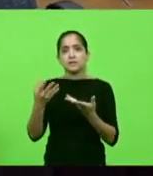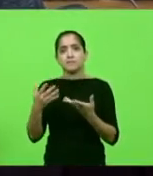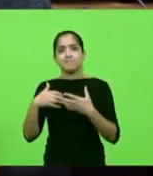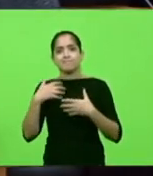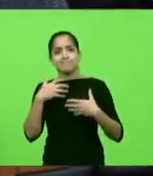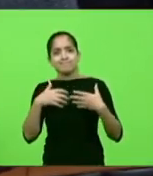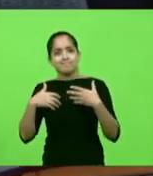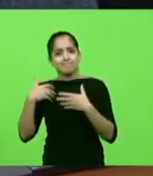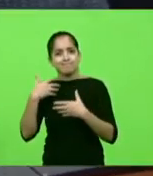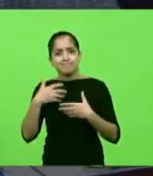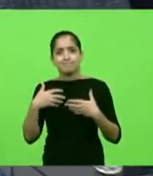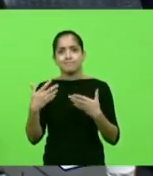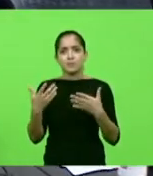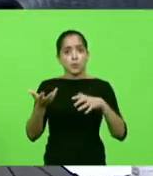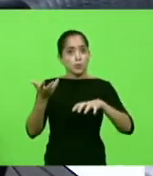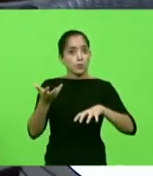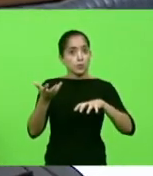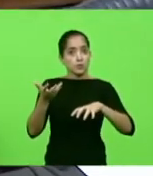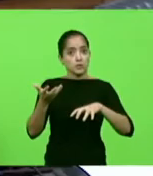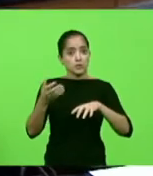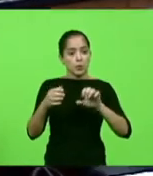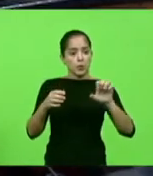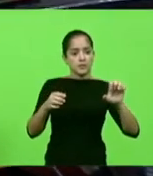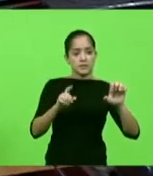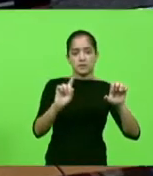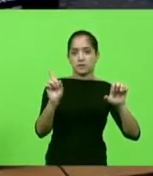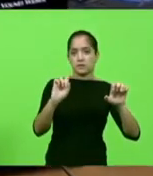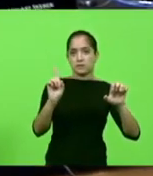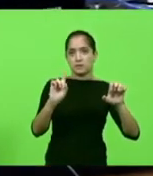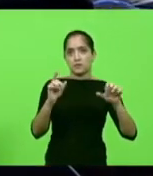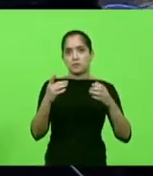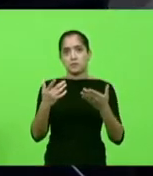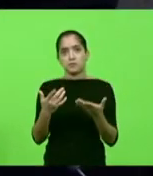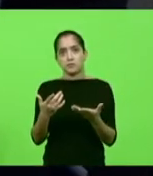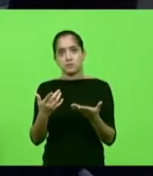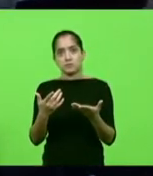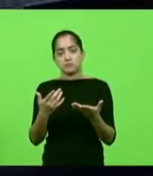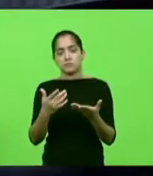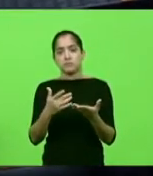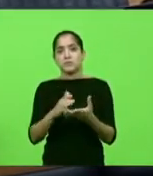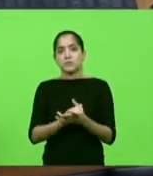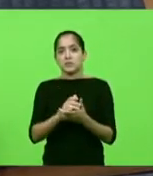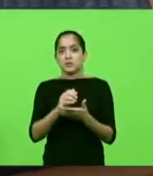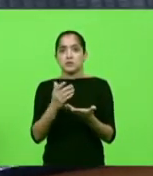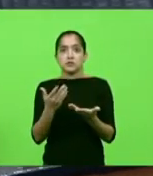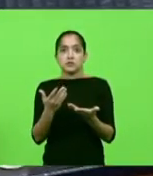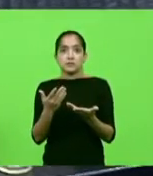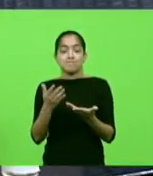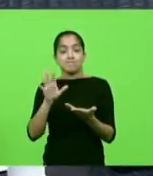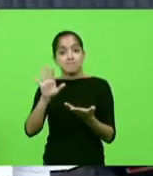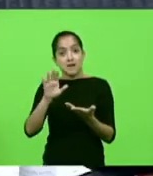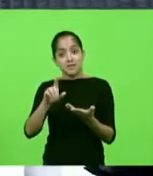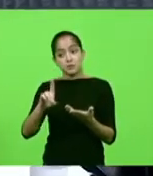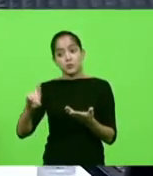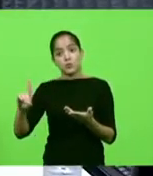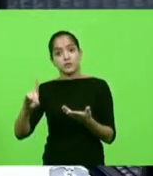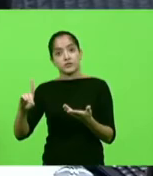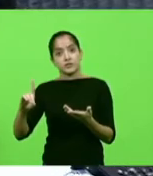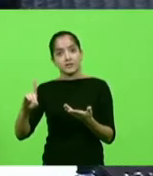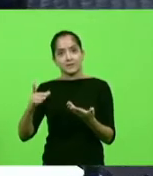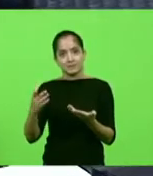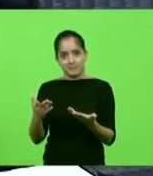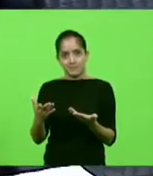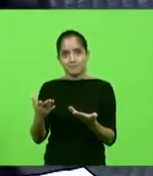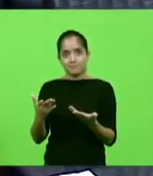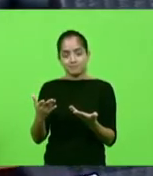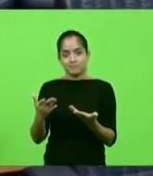nosso Congresso. Não com a esquerda, porque não dá para ficar decepcionado de quem não esperamos nada, mas com a nossa direita, que sim, alguma